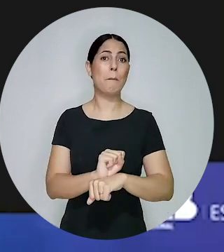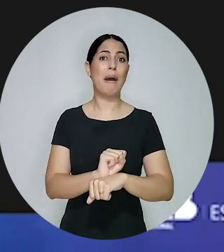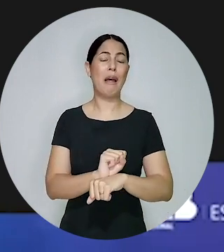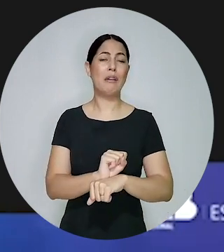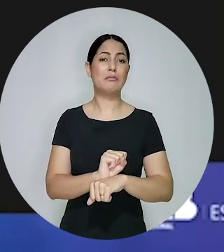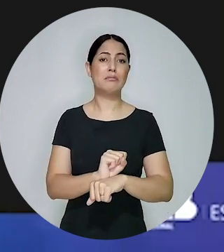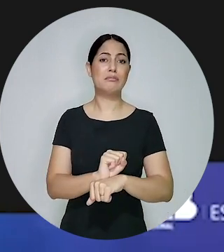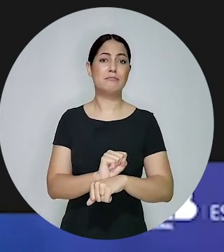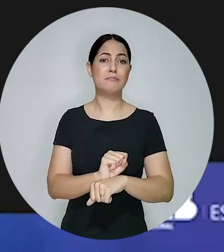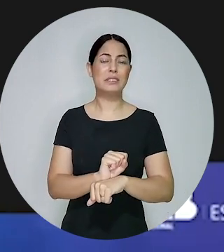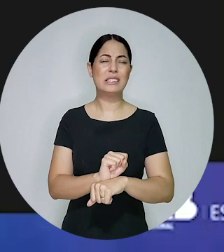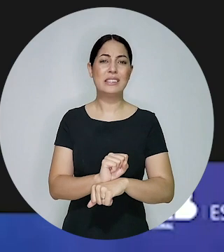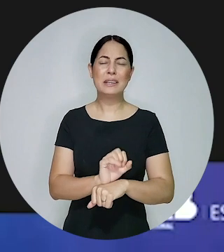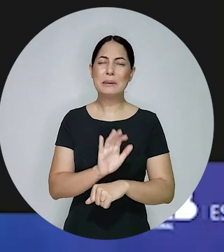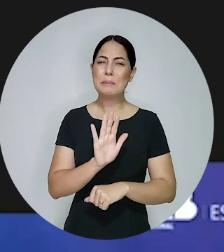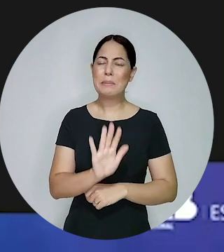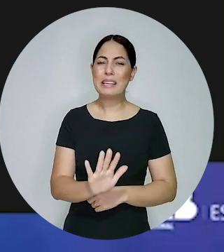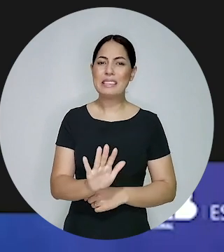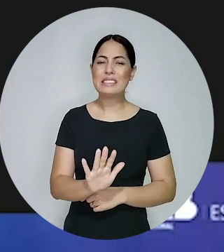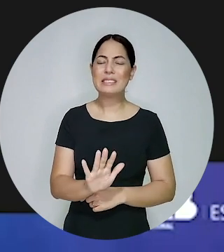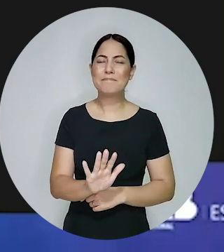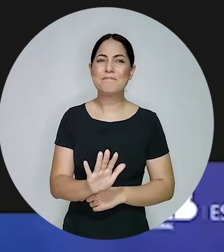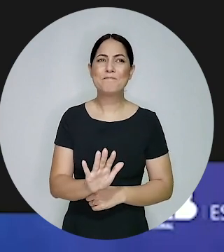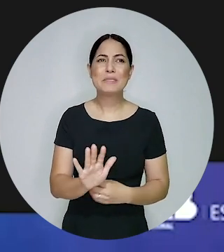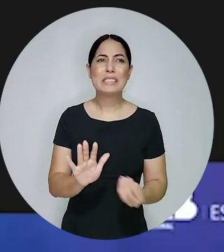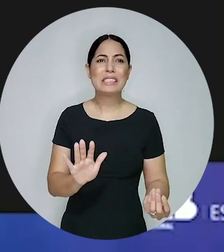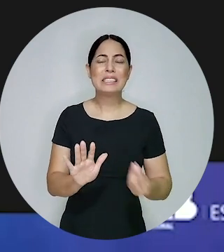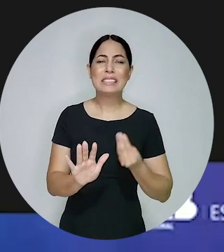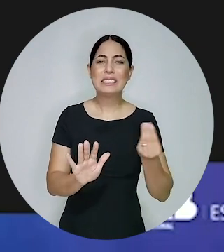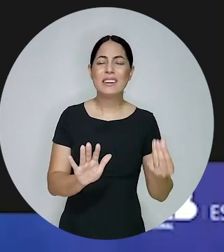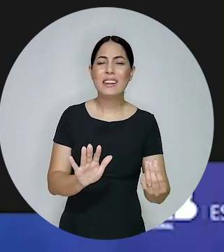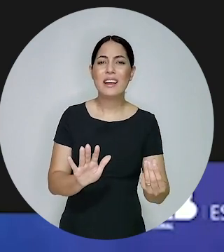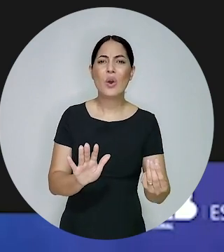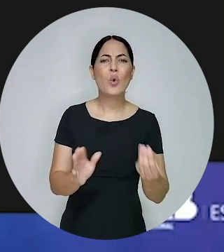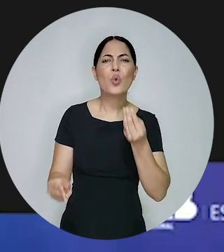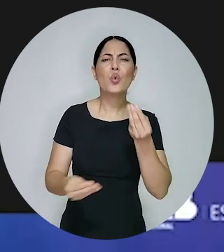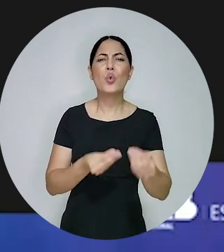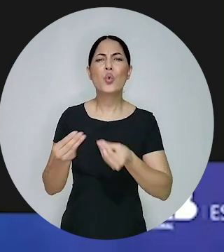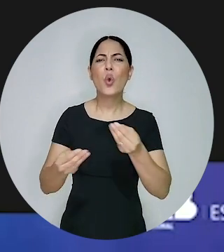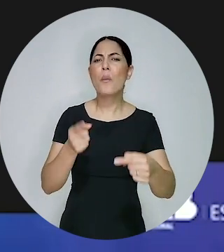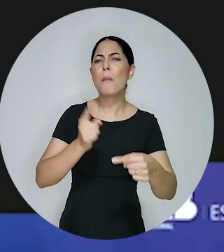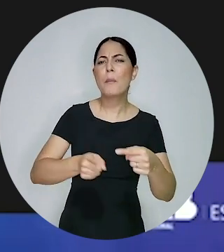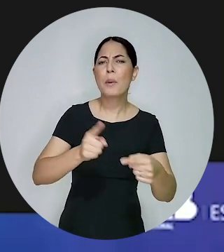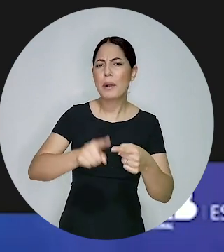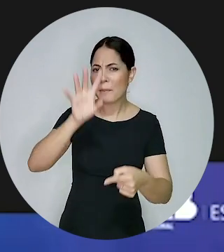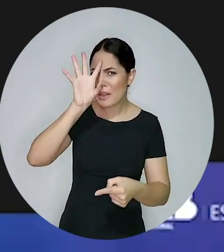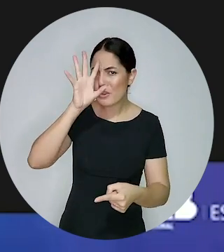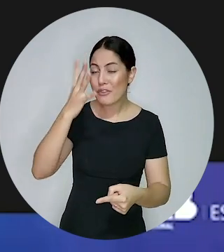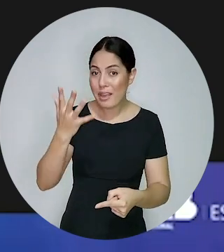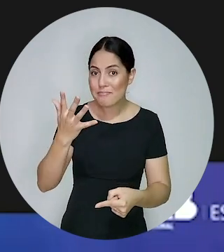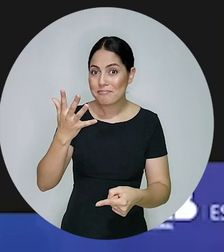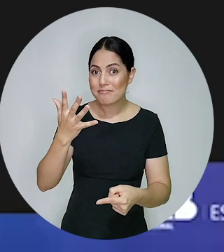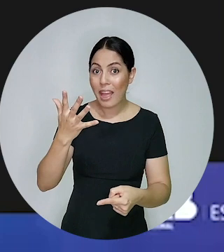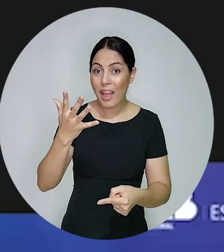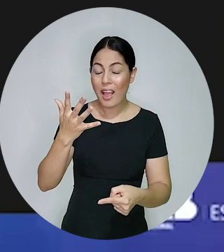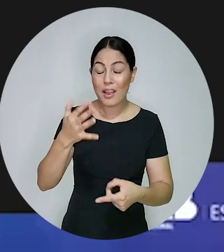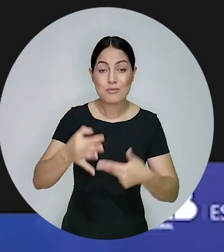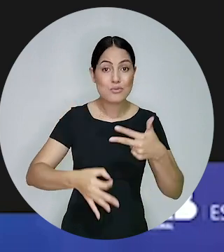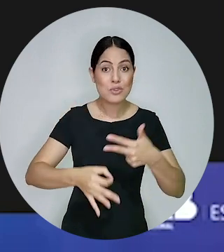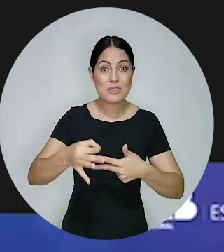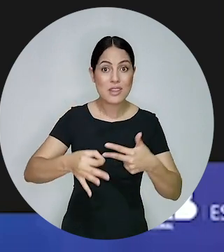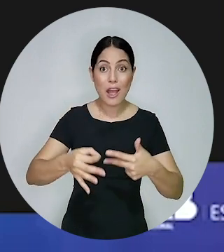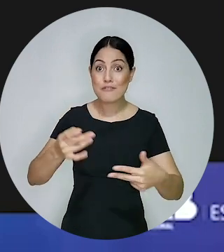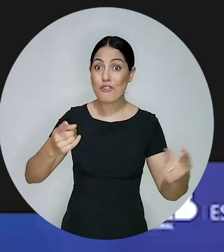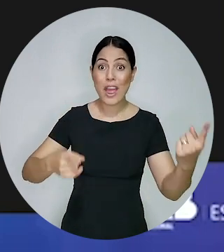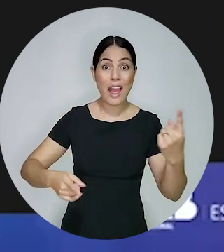parado, né? Então, a ideia da solução de conflito para além do judiciário, ela veio